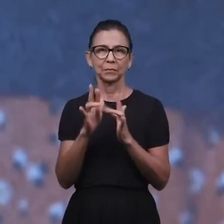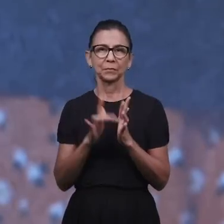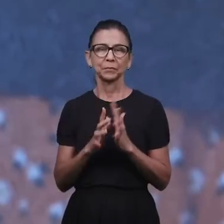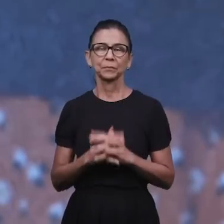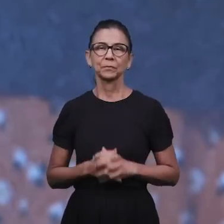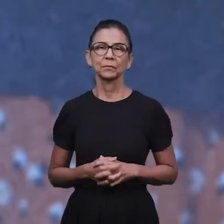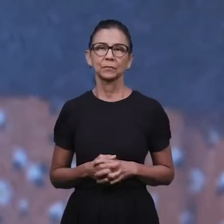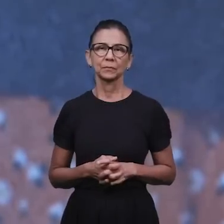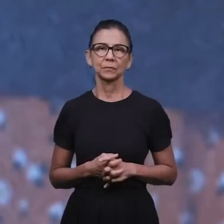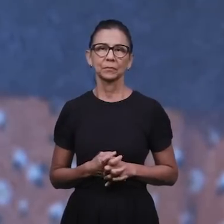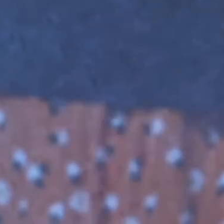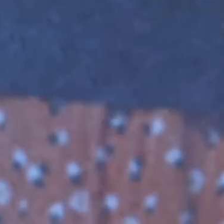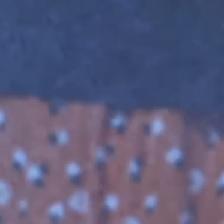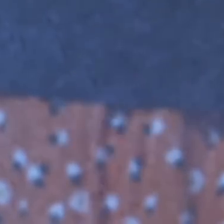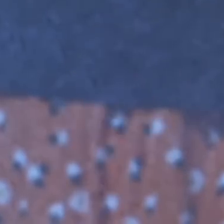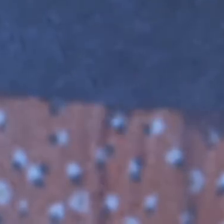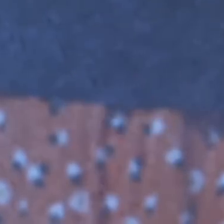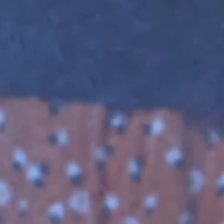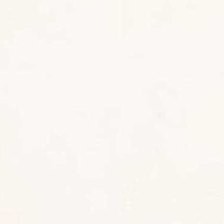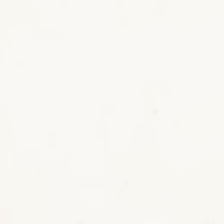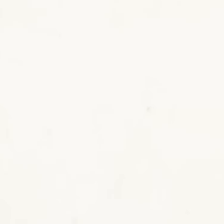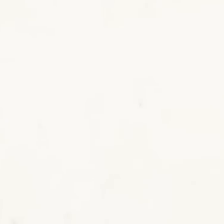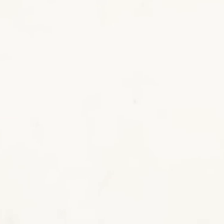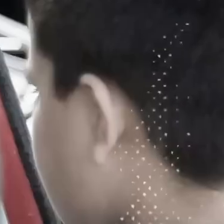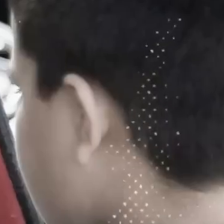terminando agora. Deus abençoe. A paz do Senhor.